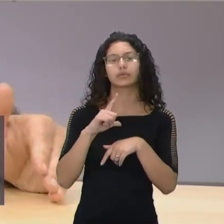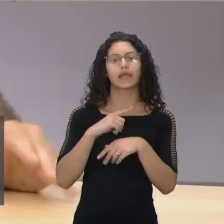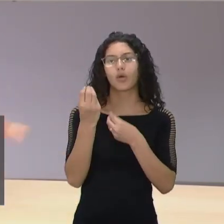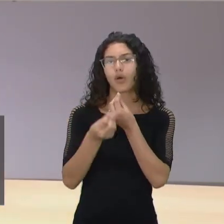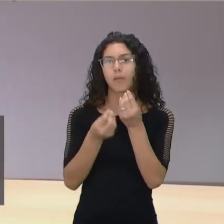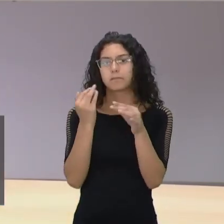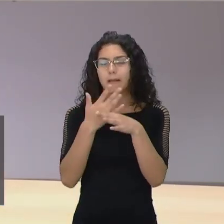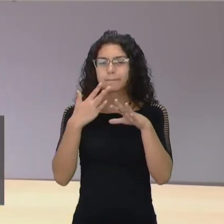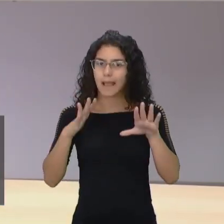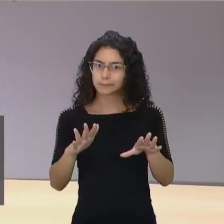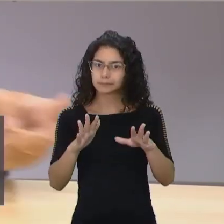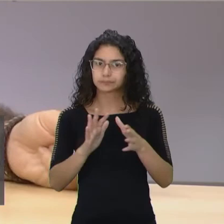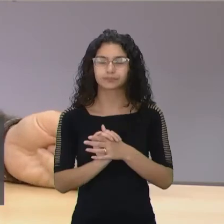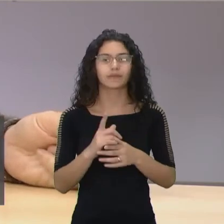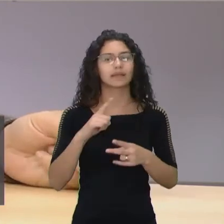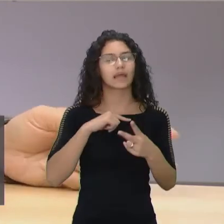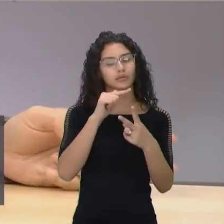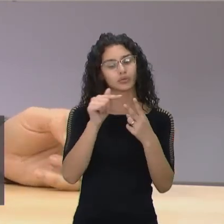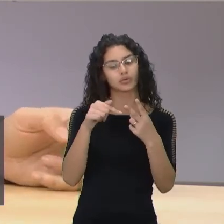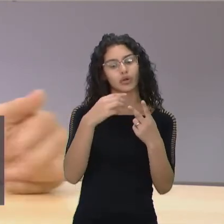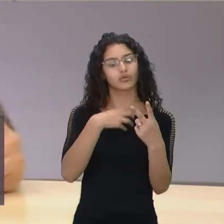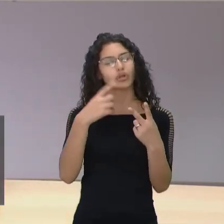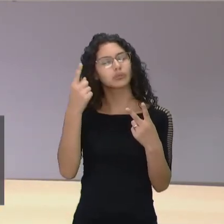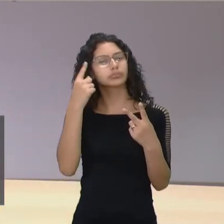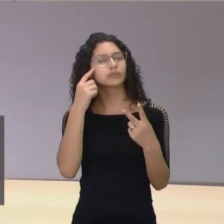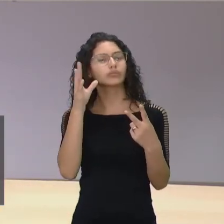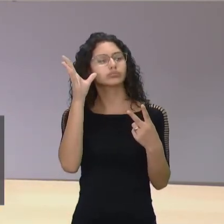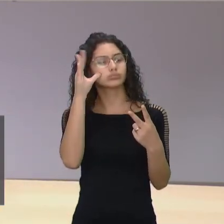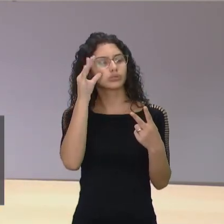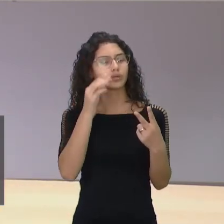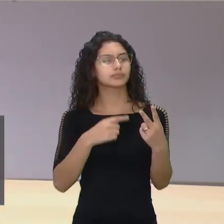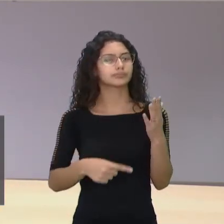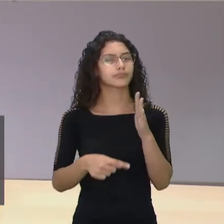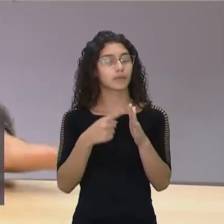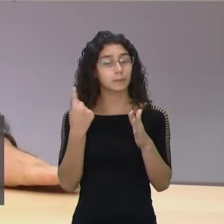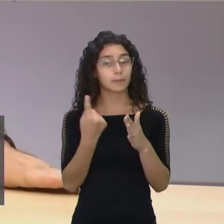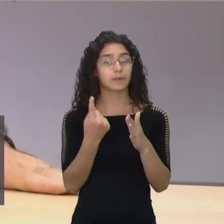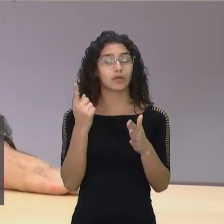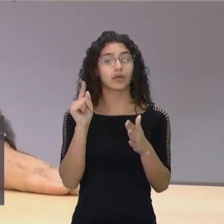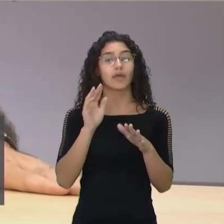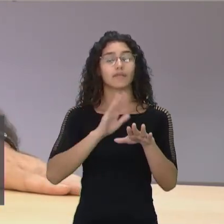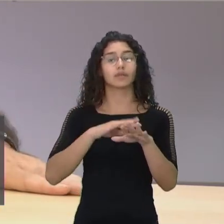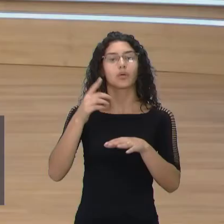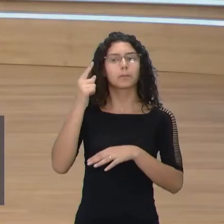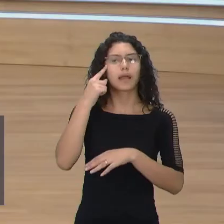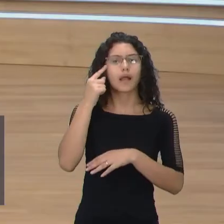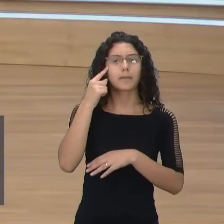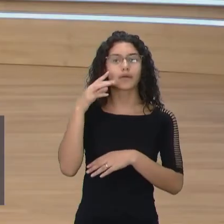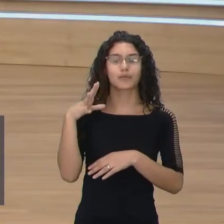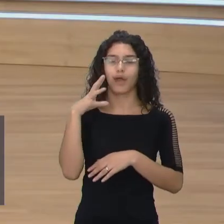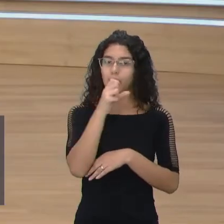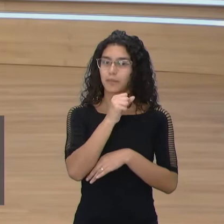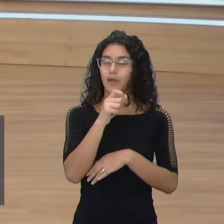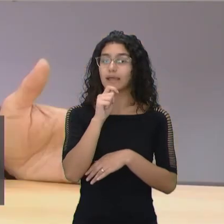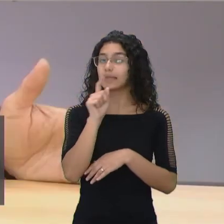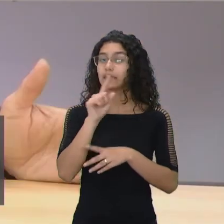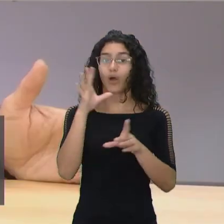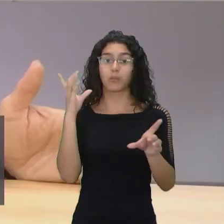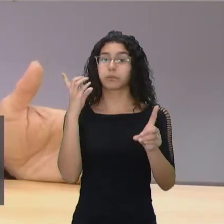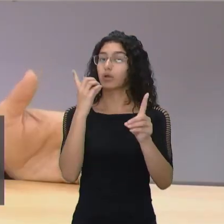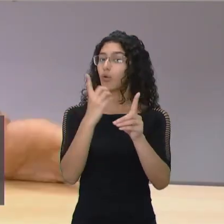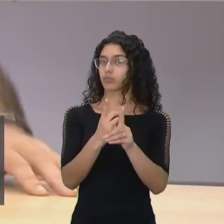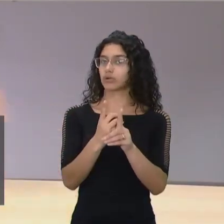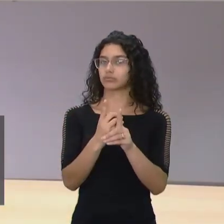solução, ele tem aí 2 funcionalidades bem interessantes. Primeiro, que é exercitar o raciocínio, ainda que você não encontre